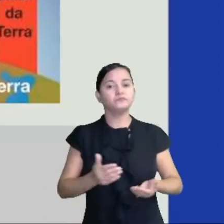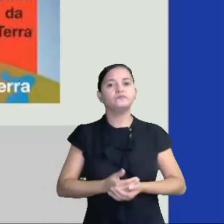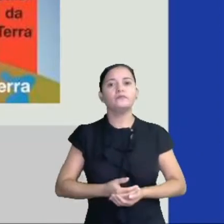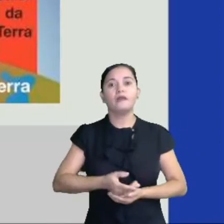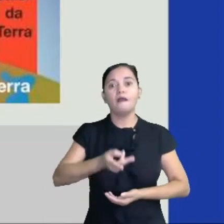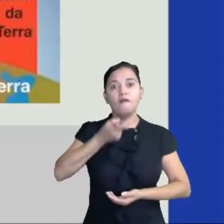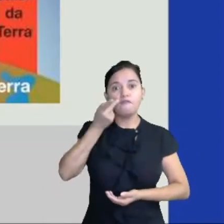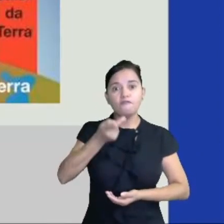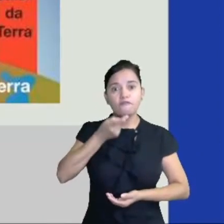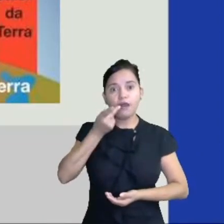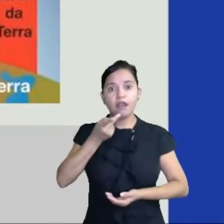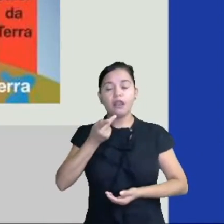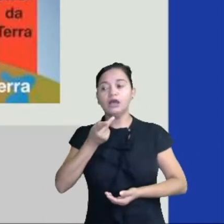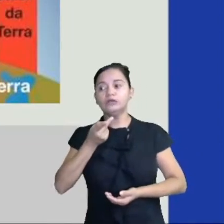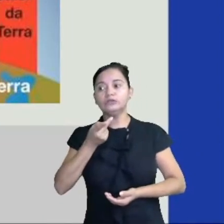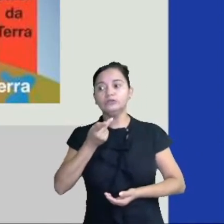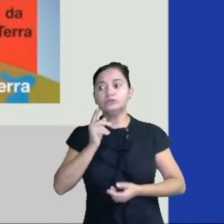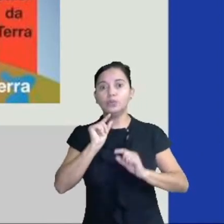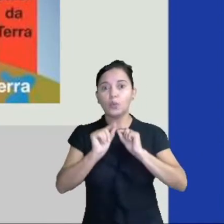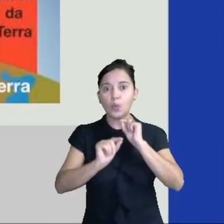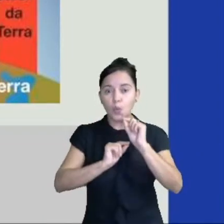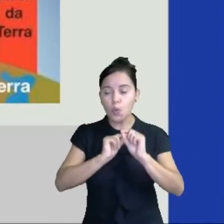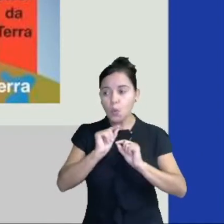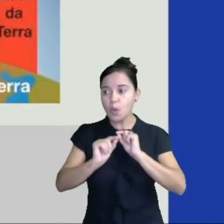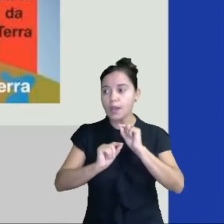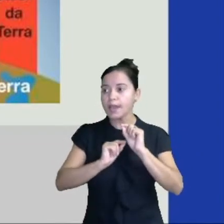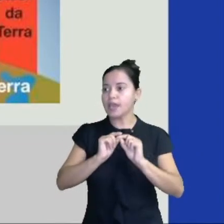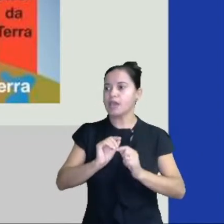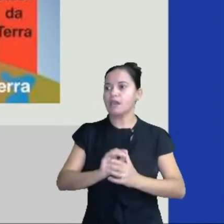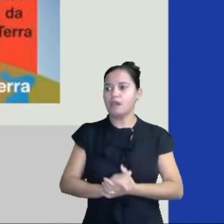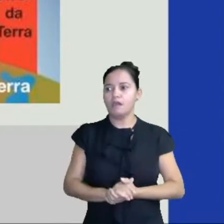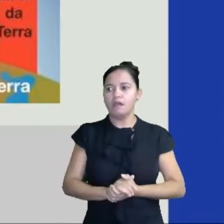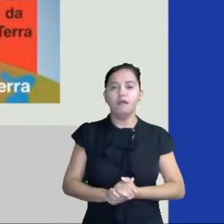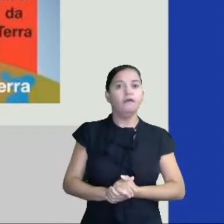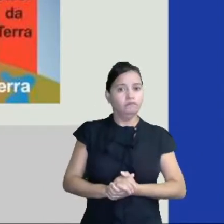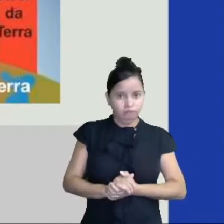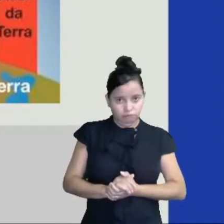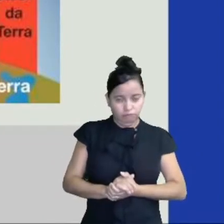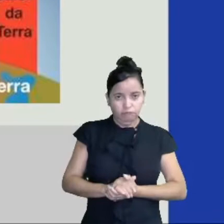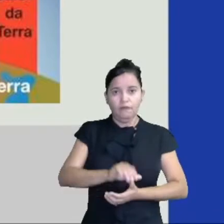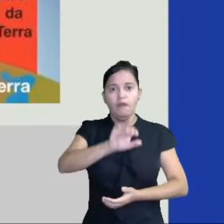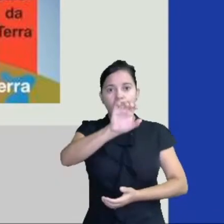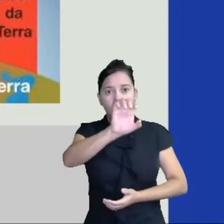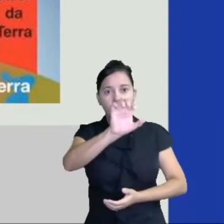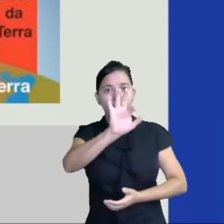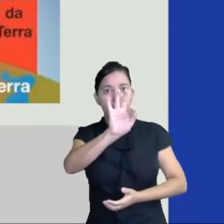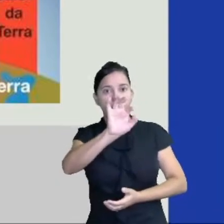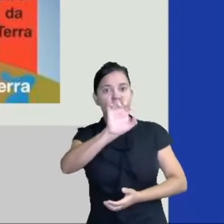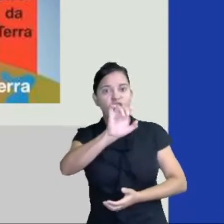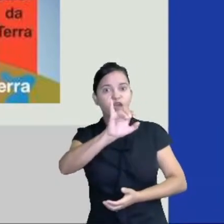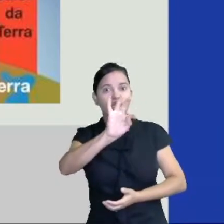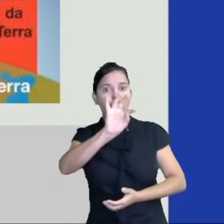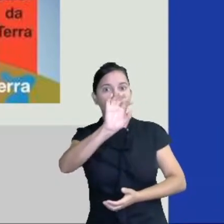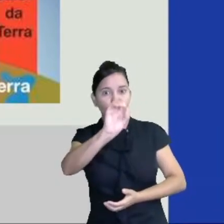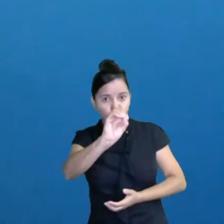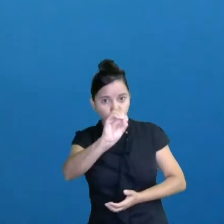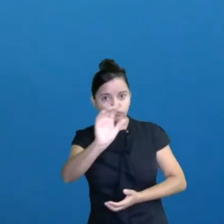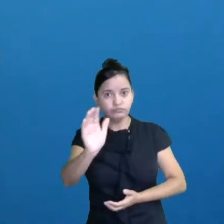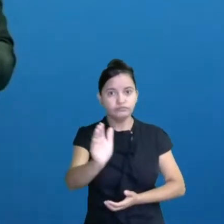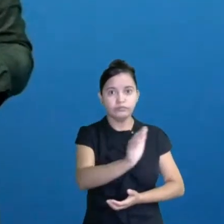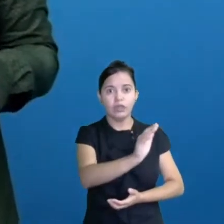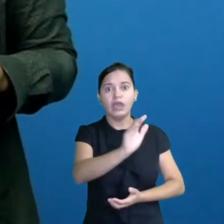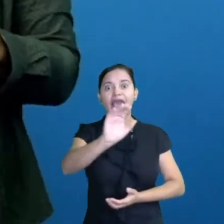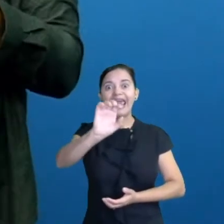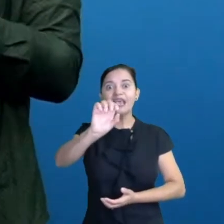falando justamente do quê? Do greenhouse, o chamado efeito estufa. Porque o efeito estufa, gente, volta para mim